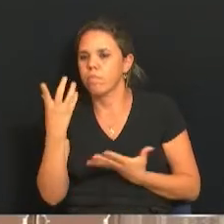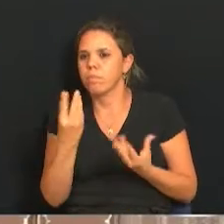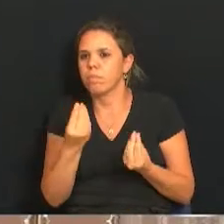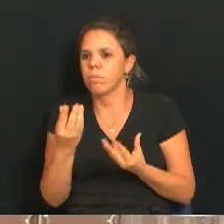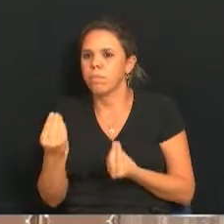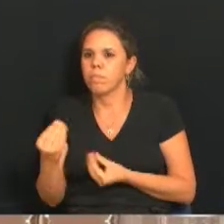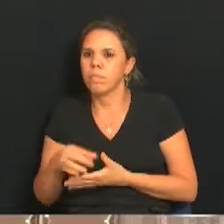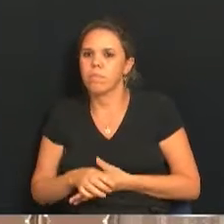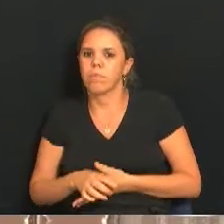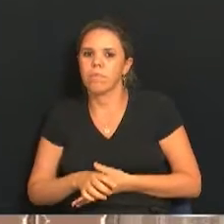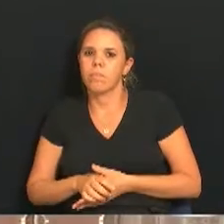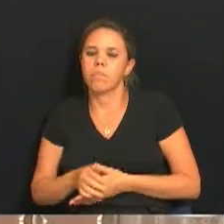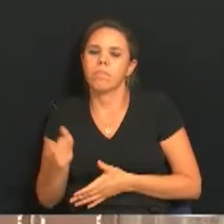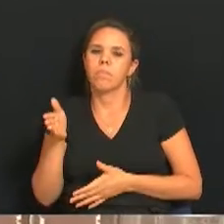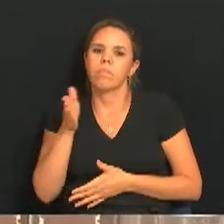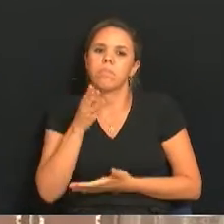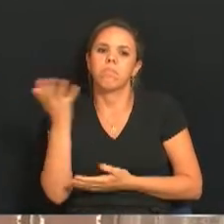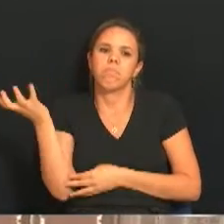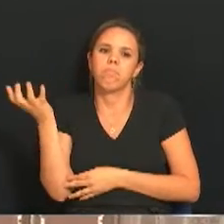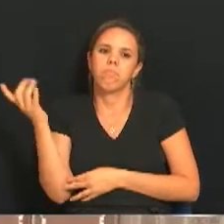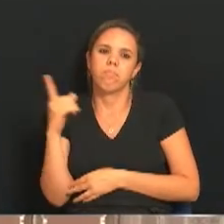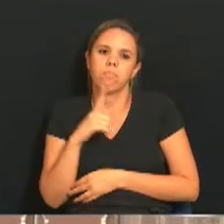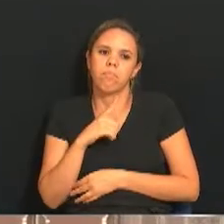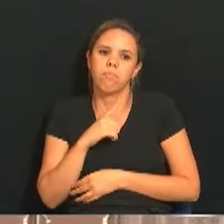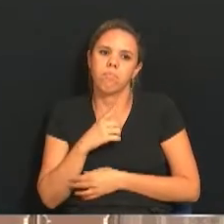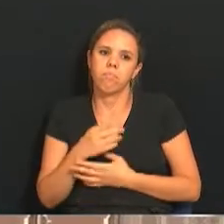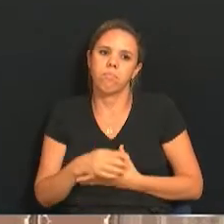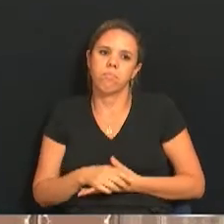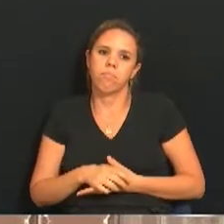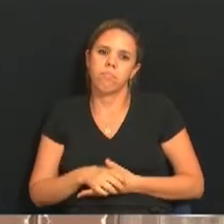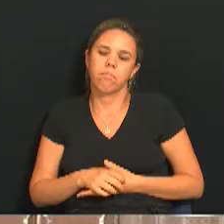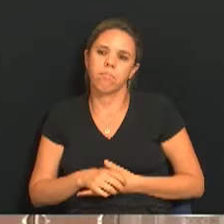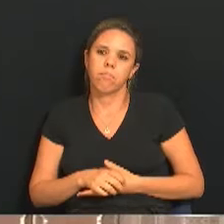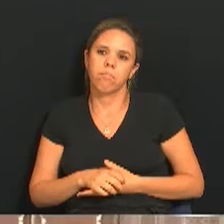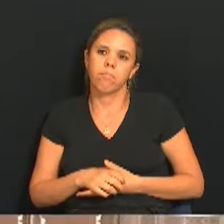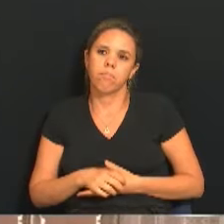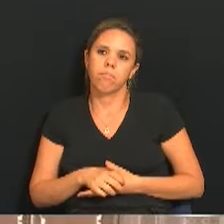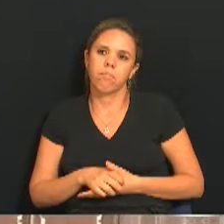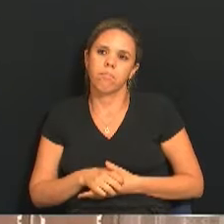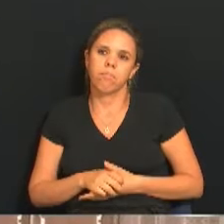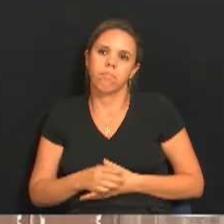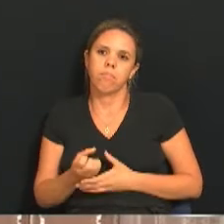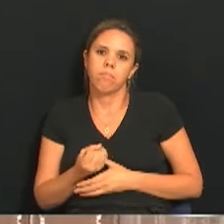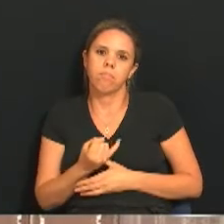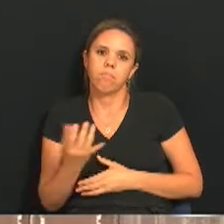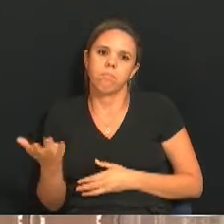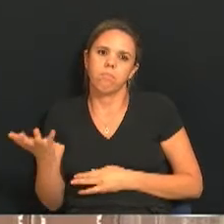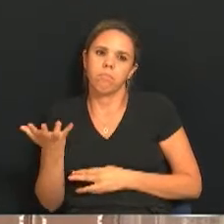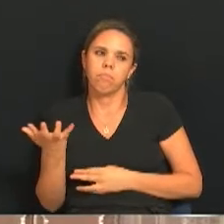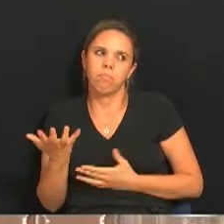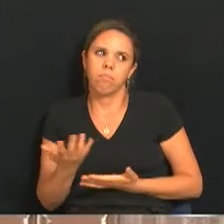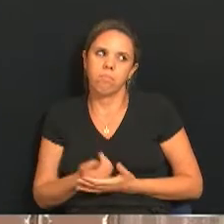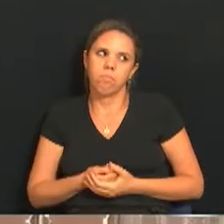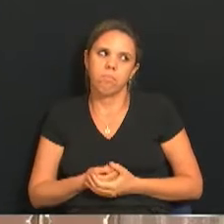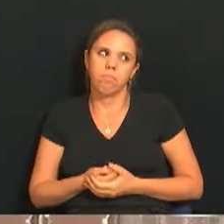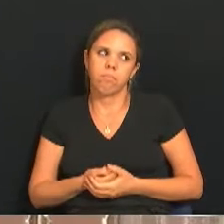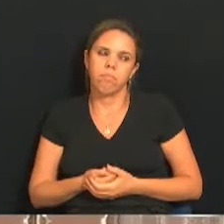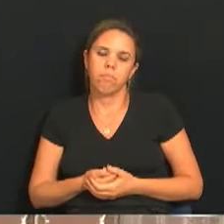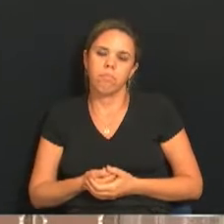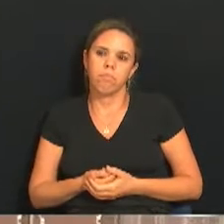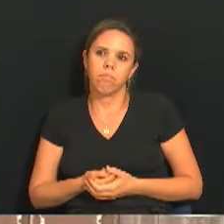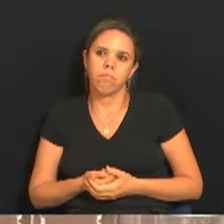em várias localidades aqui do nosso município, nós temos uma concentração de moradores de rua. Sabemos que